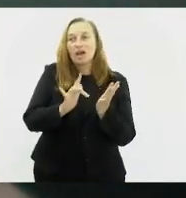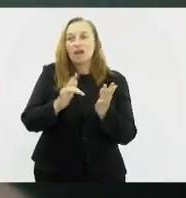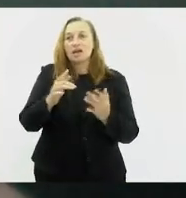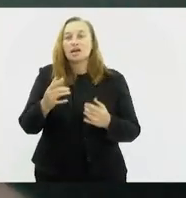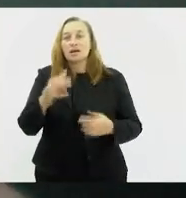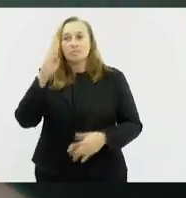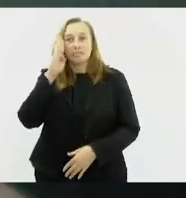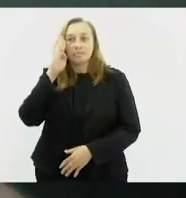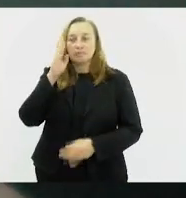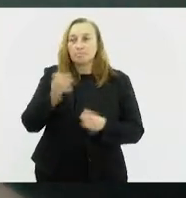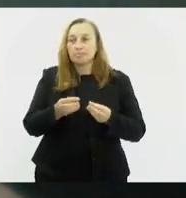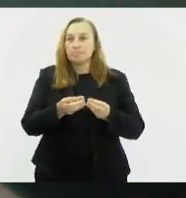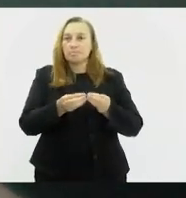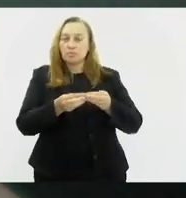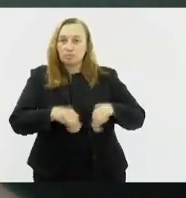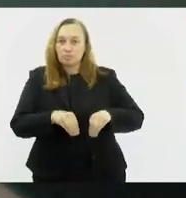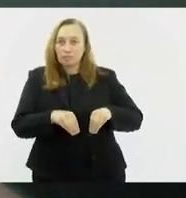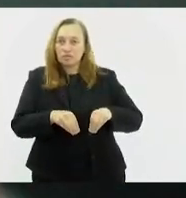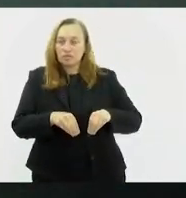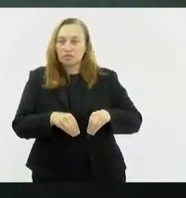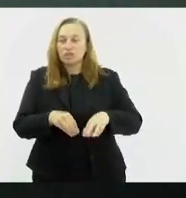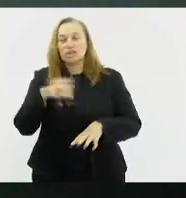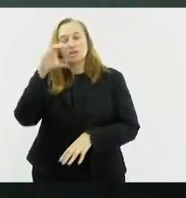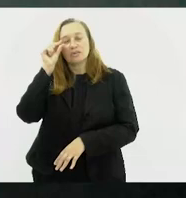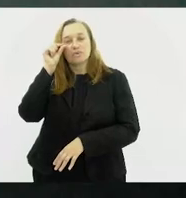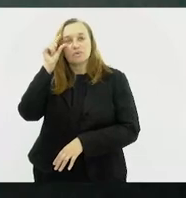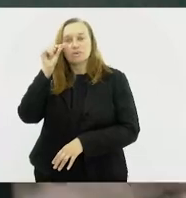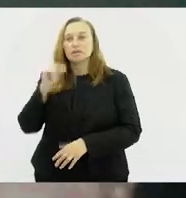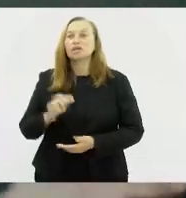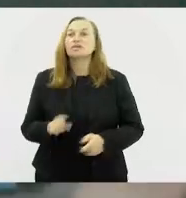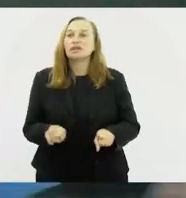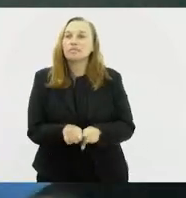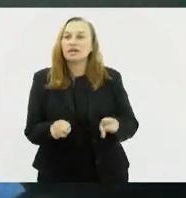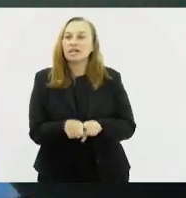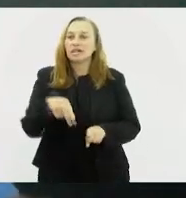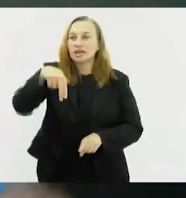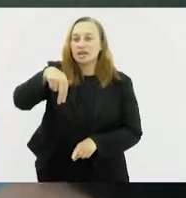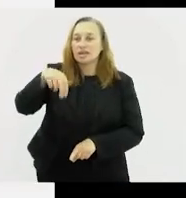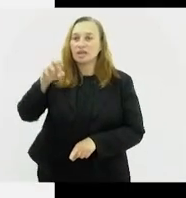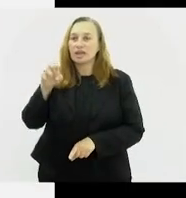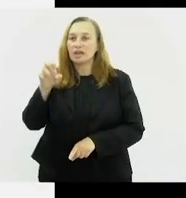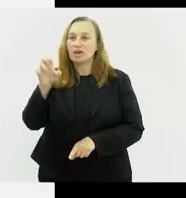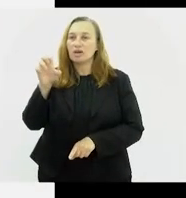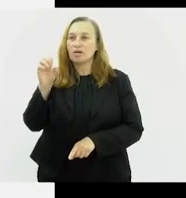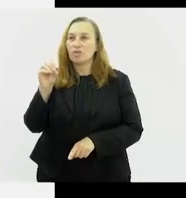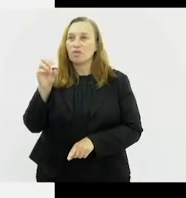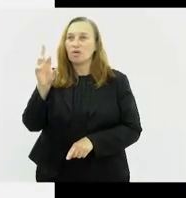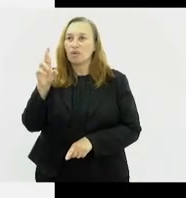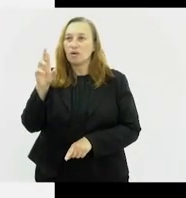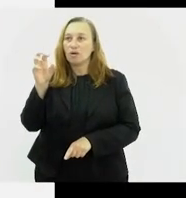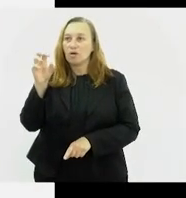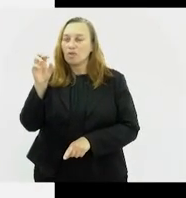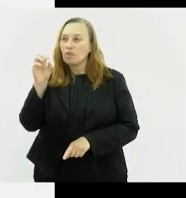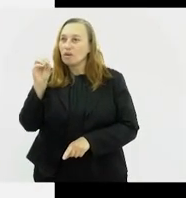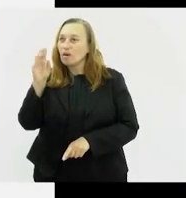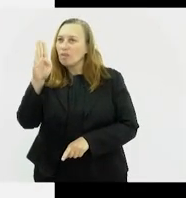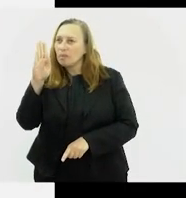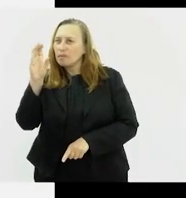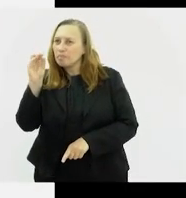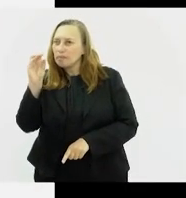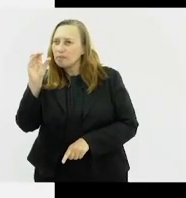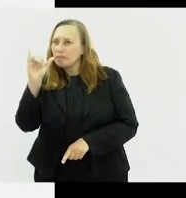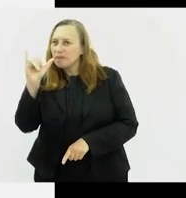Próximo. E neuróbica, né? Aí a Rose, nós temos programas fantásticos da